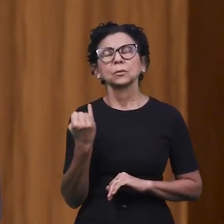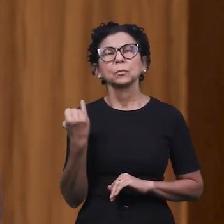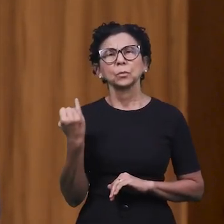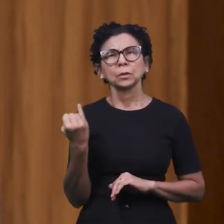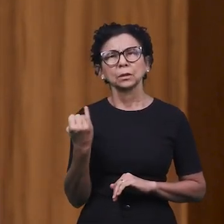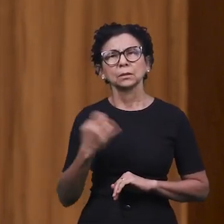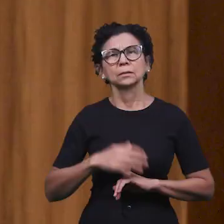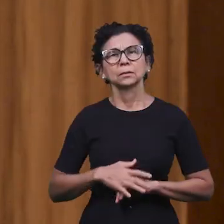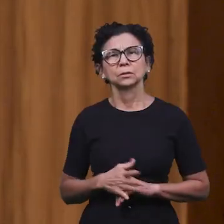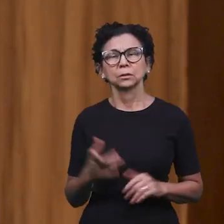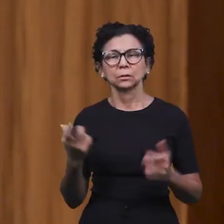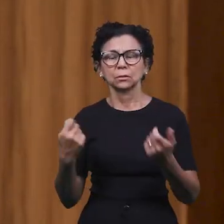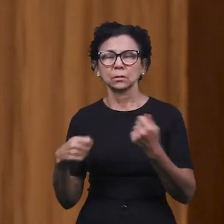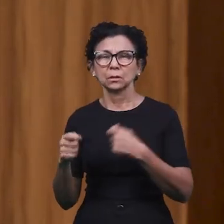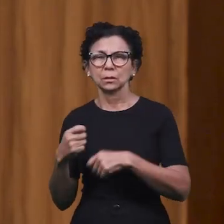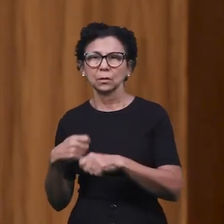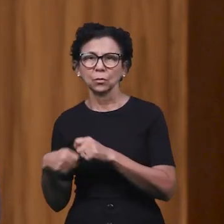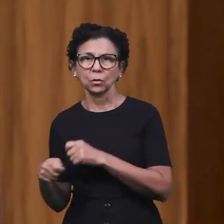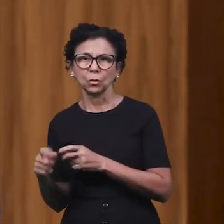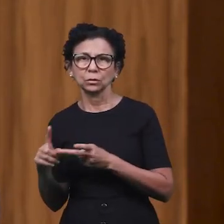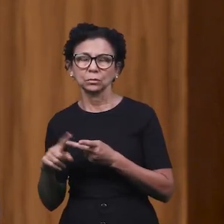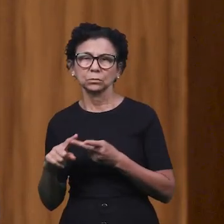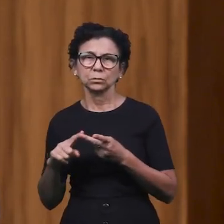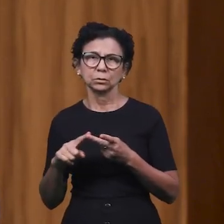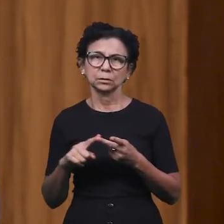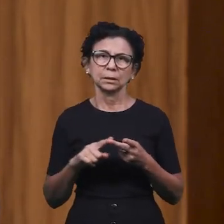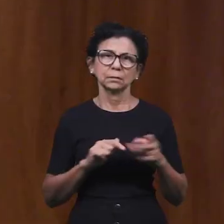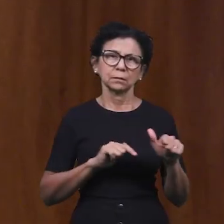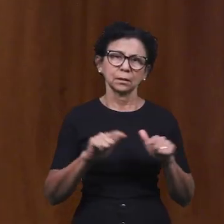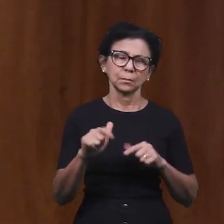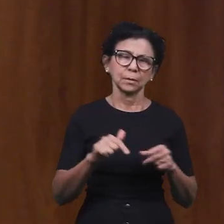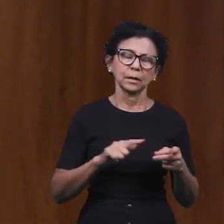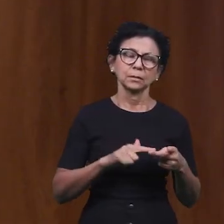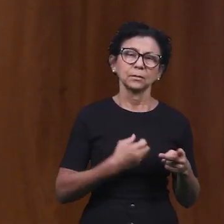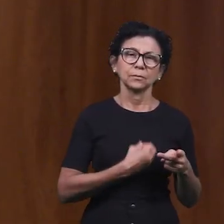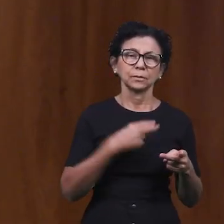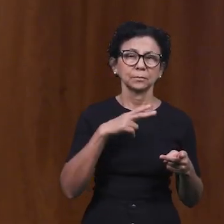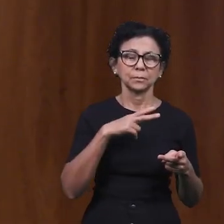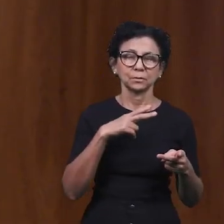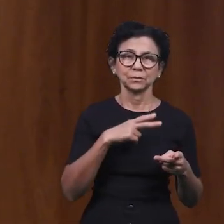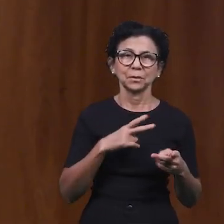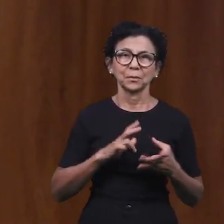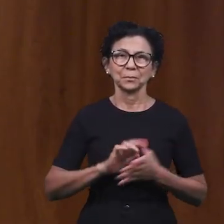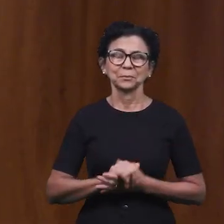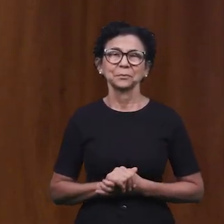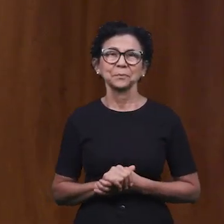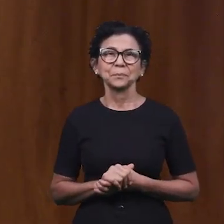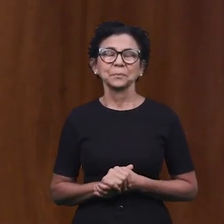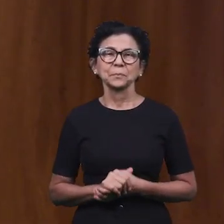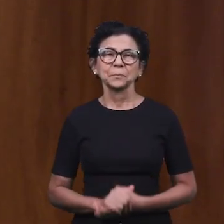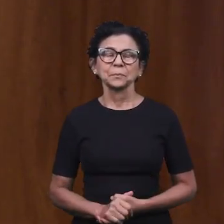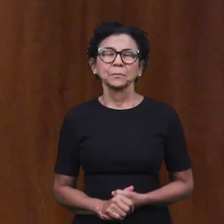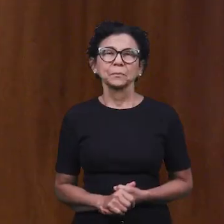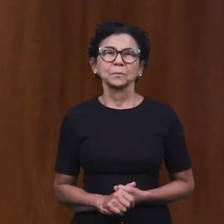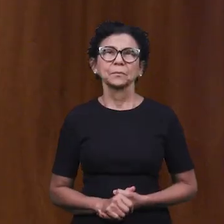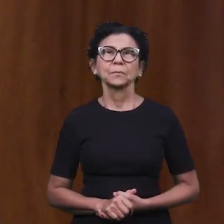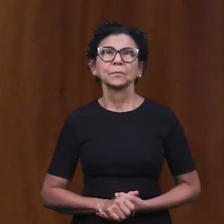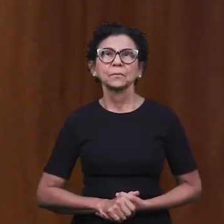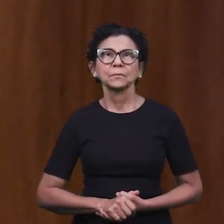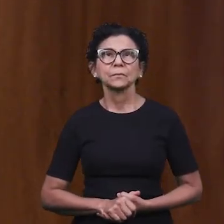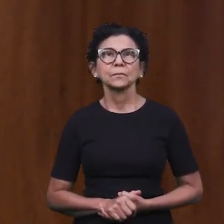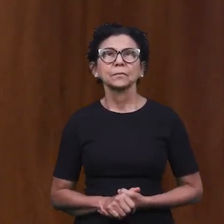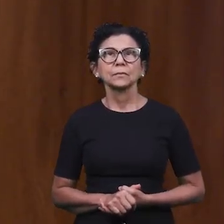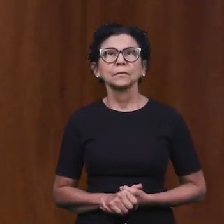nos negócios quanto na nossa vida pessoal. Excelente. Então, para darmos sequência já neste assunto,